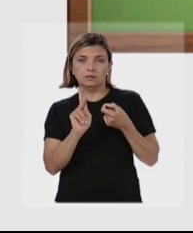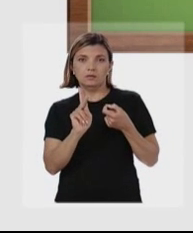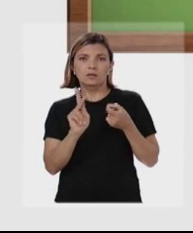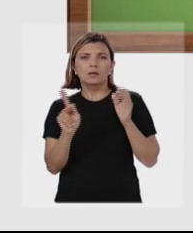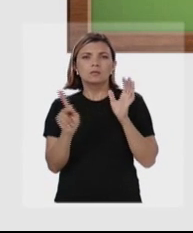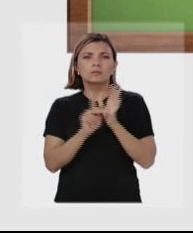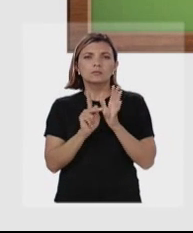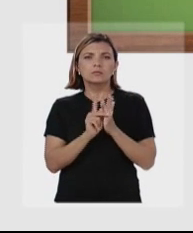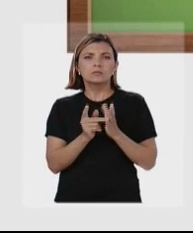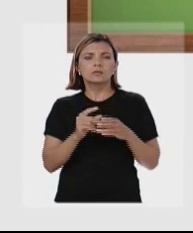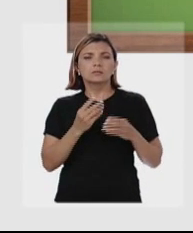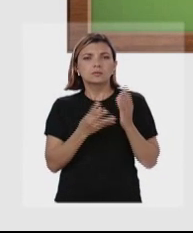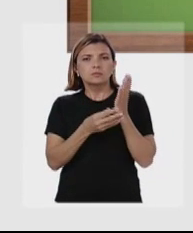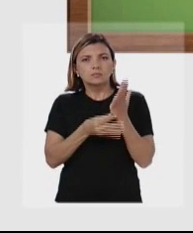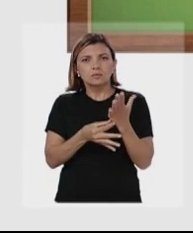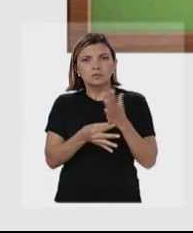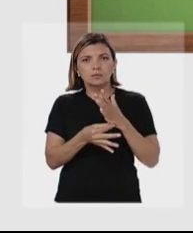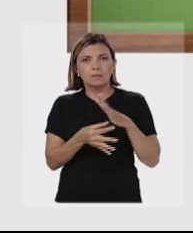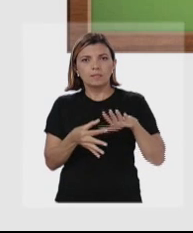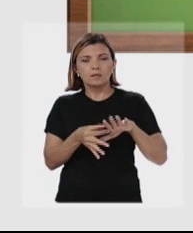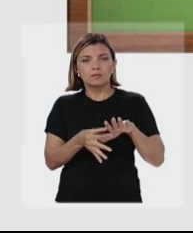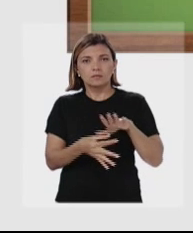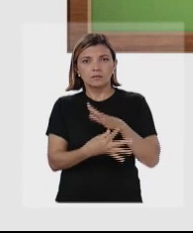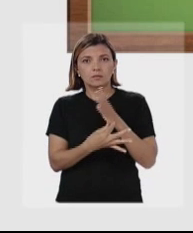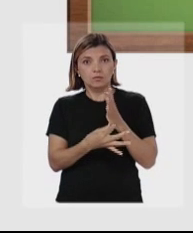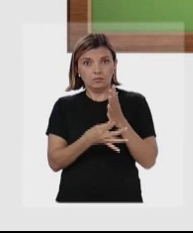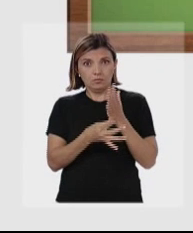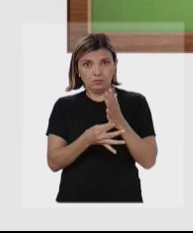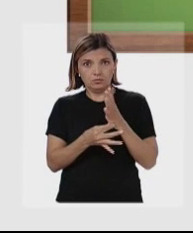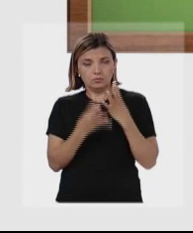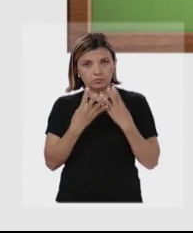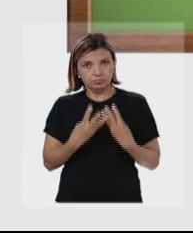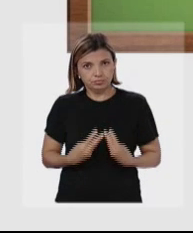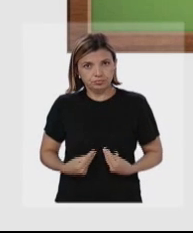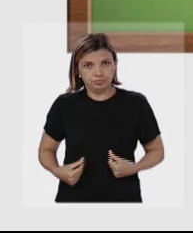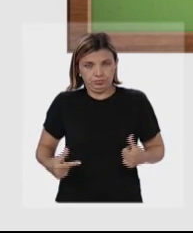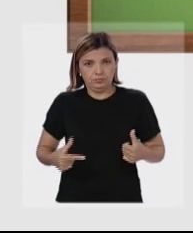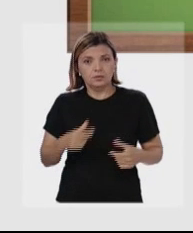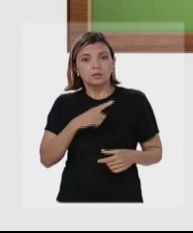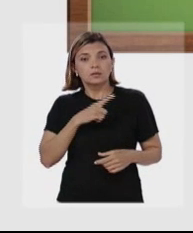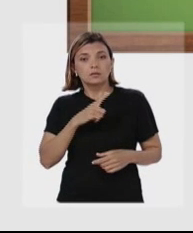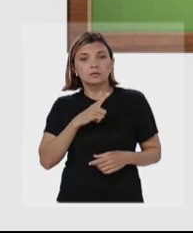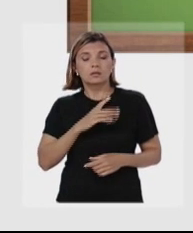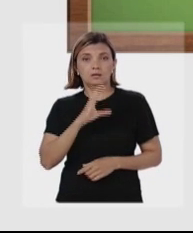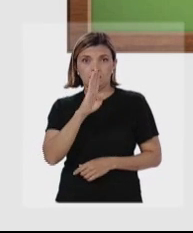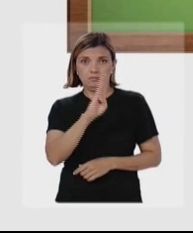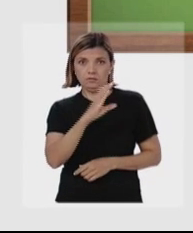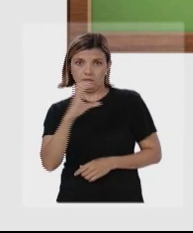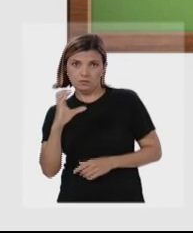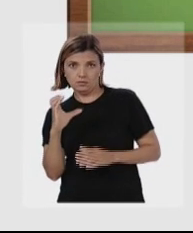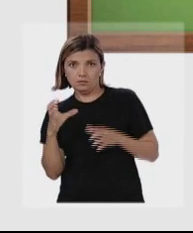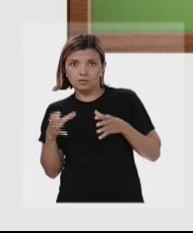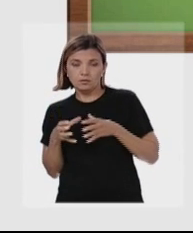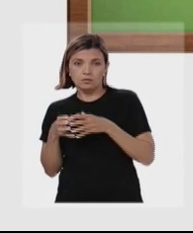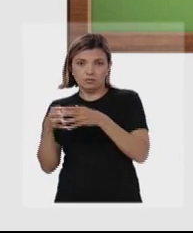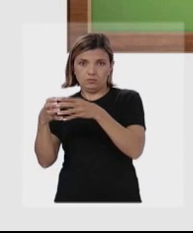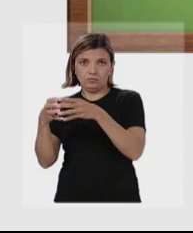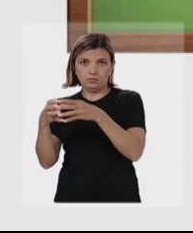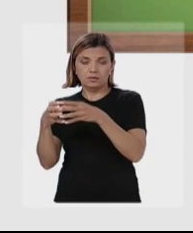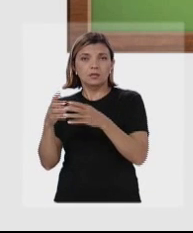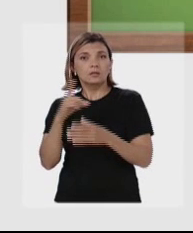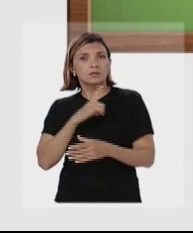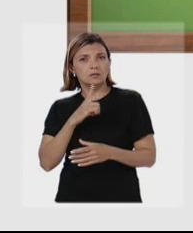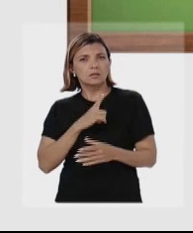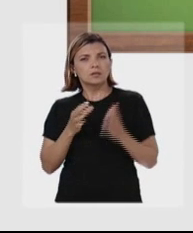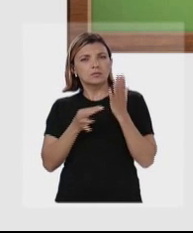exemplo, são solúveis em gordura, por isso são chamadas de lipossolúveis. Já as vitaminas do complexo B e a